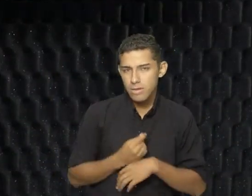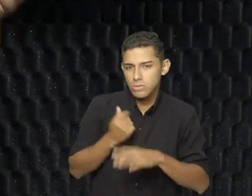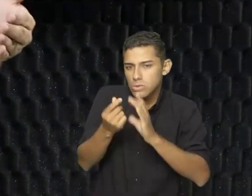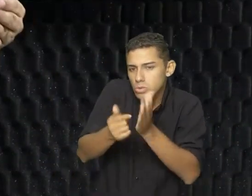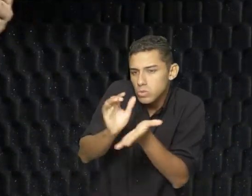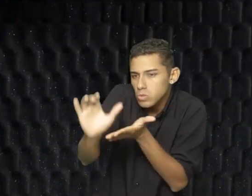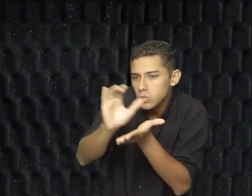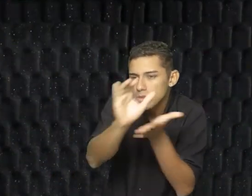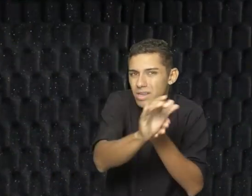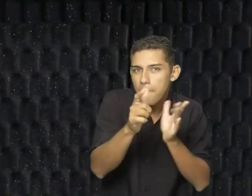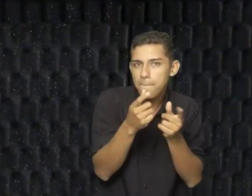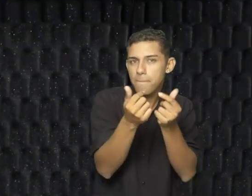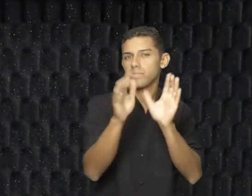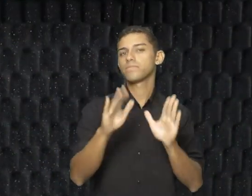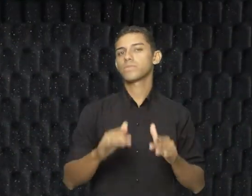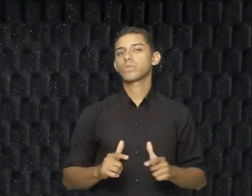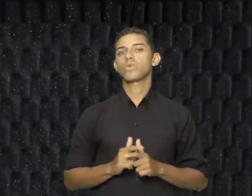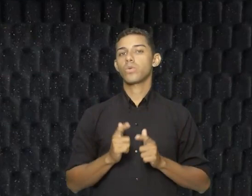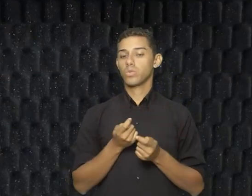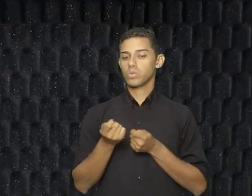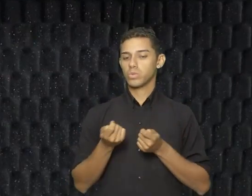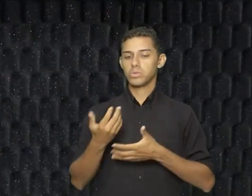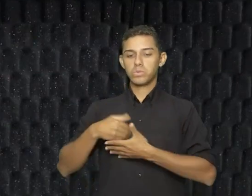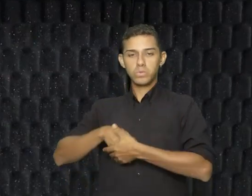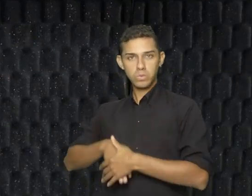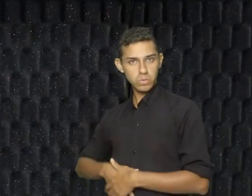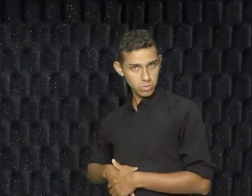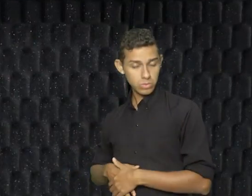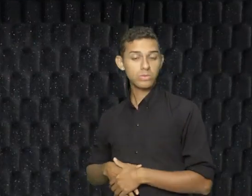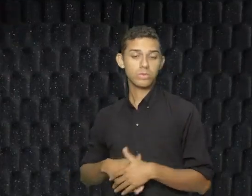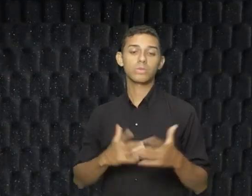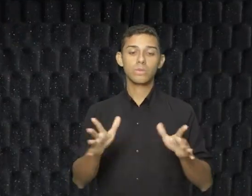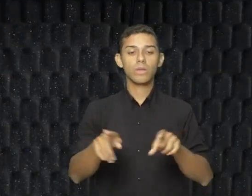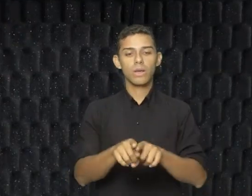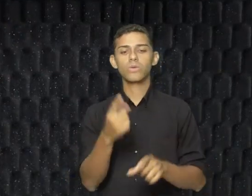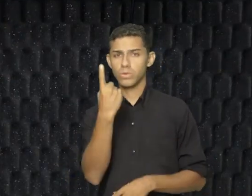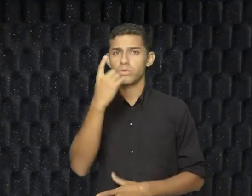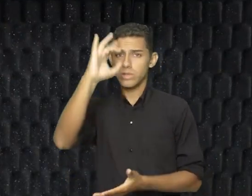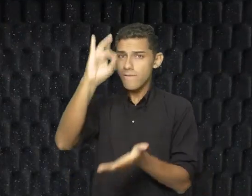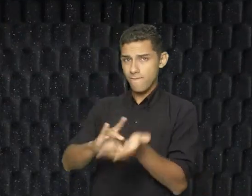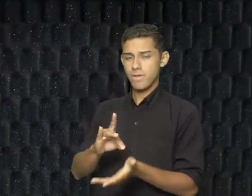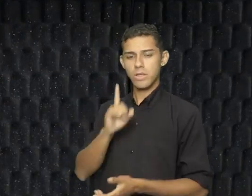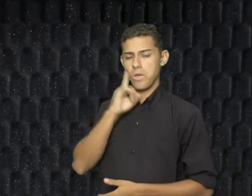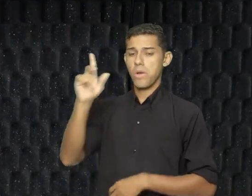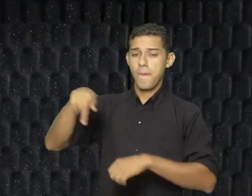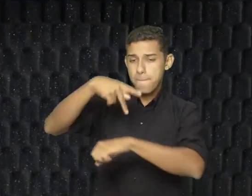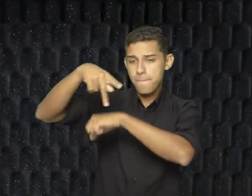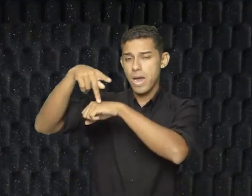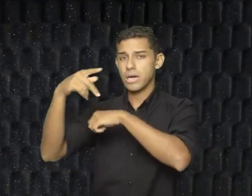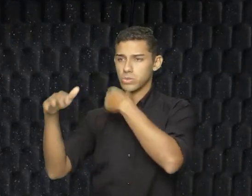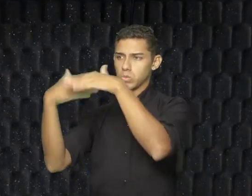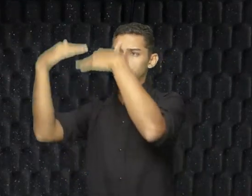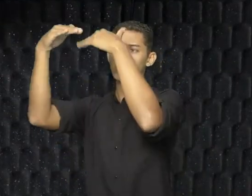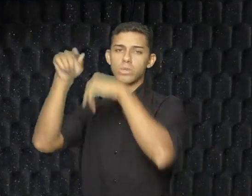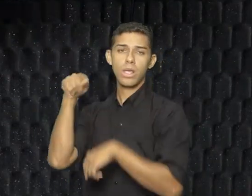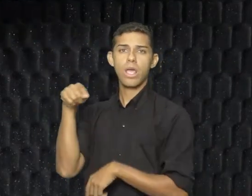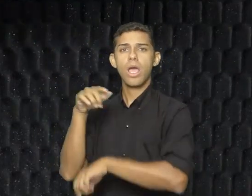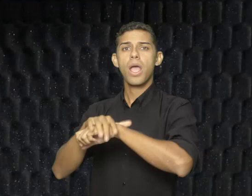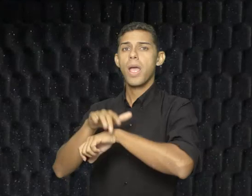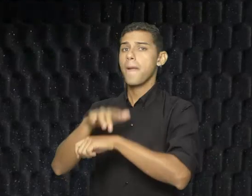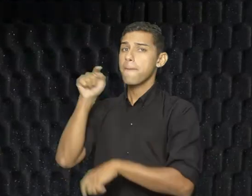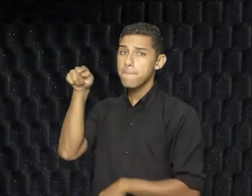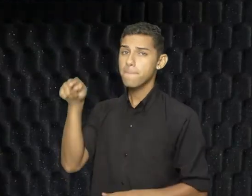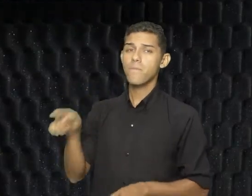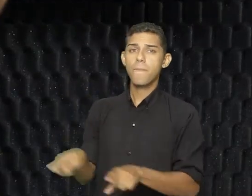investimento, menos gasto. Então, nesse caso, aí o item 1 está verdadeiro. Países desenvolvidos são desenvolvidos não